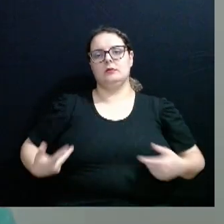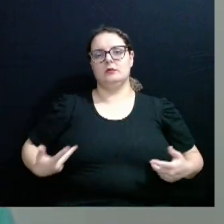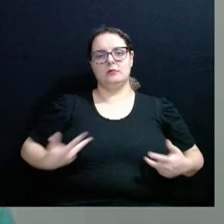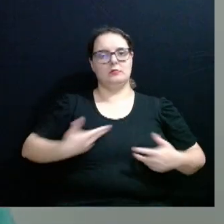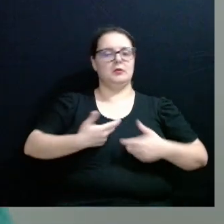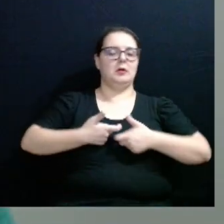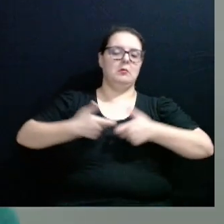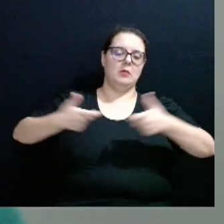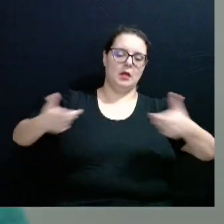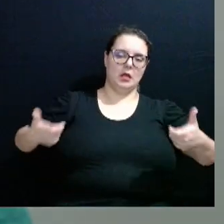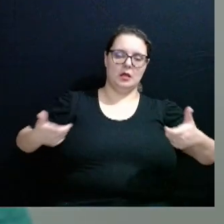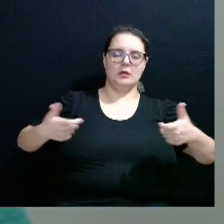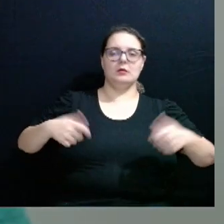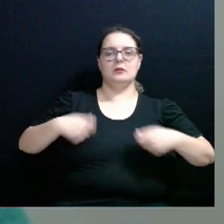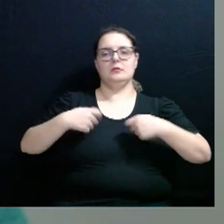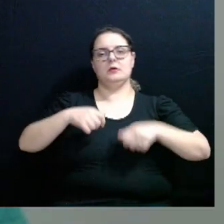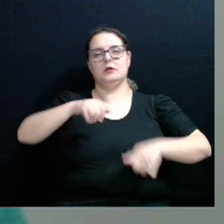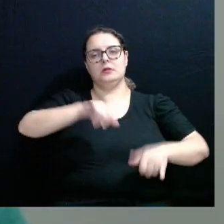de quimioterapia